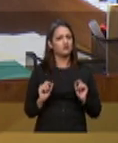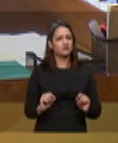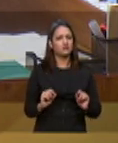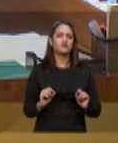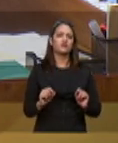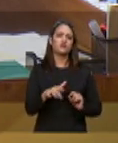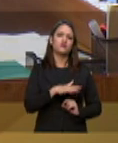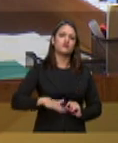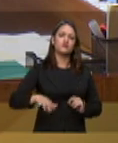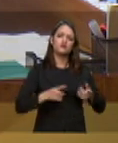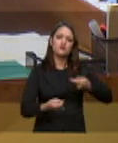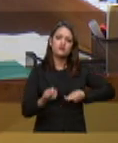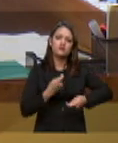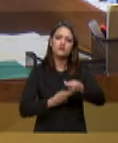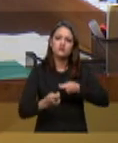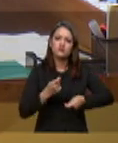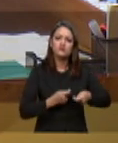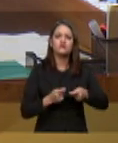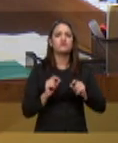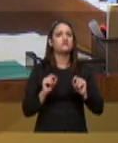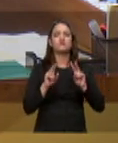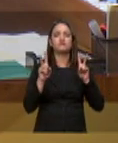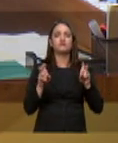administrativa sobre a exigência